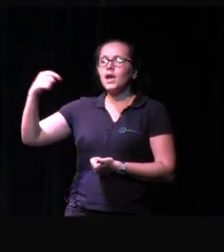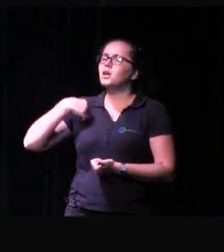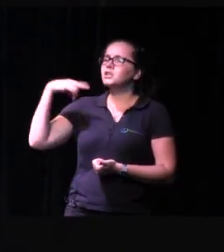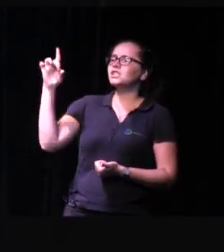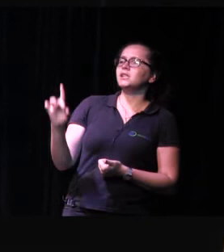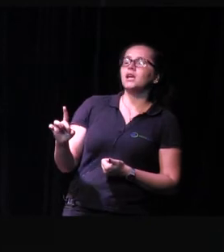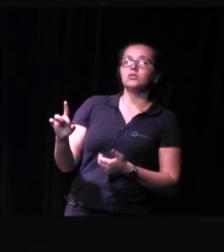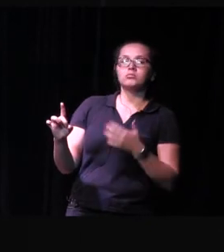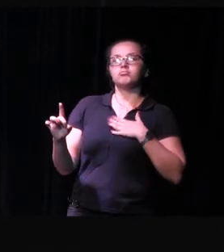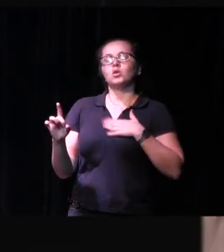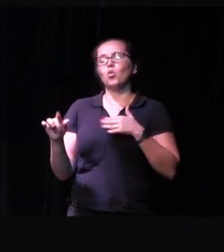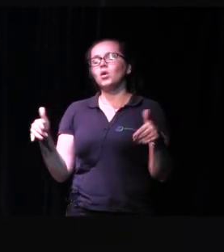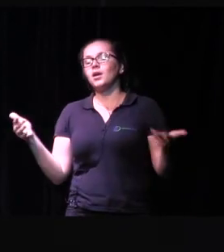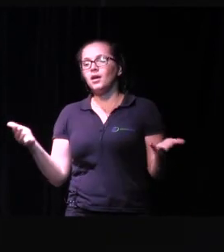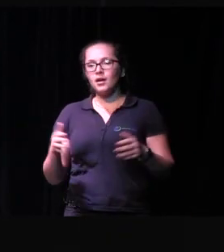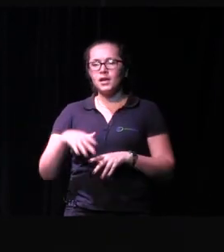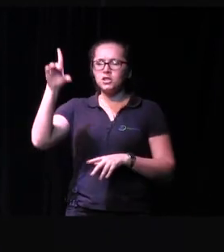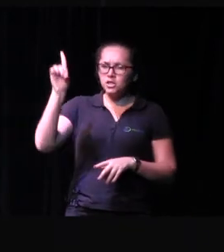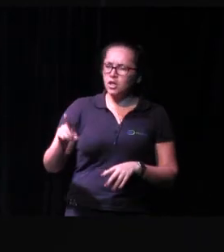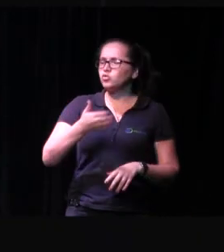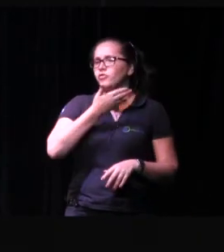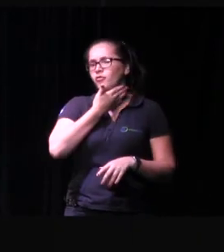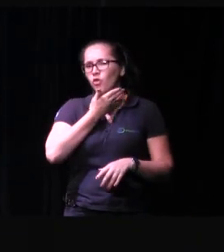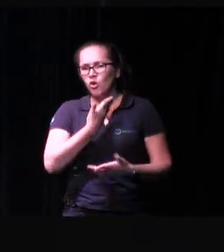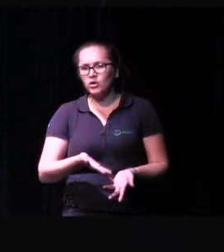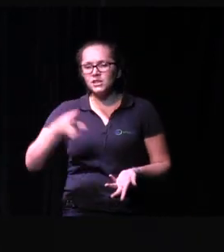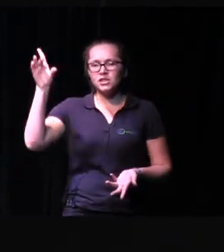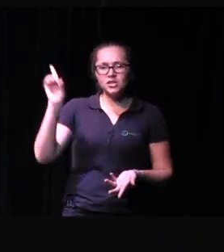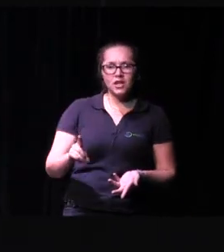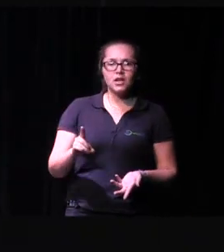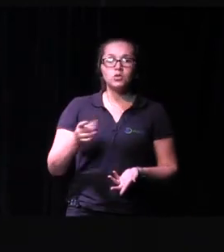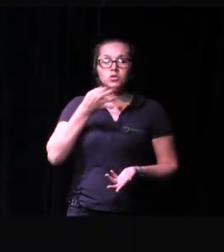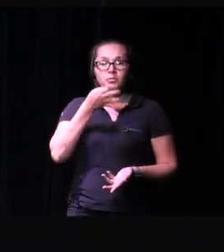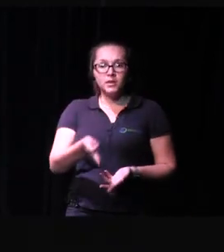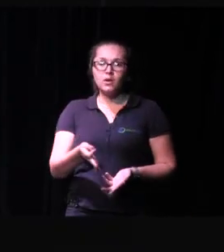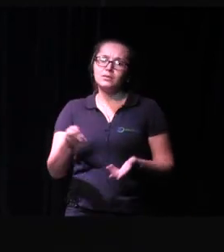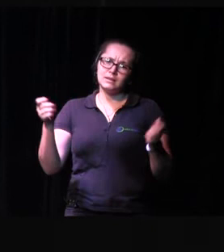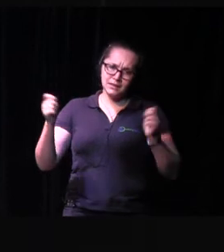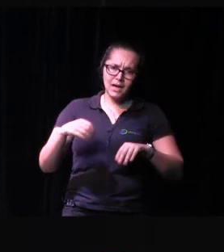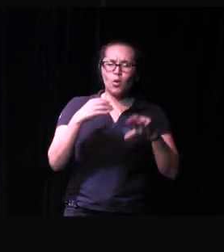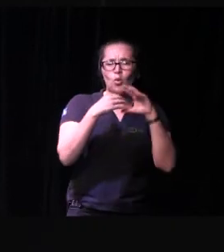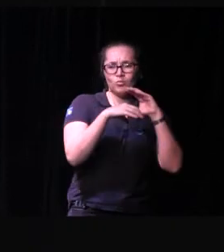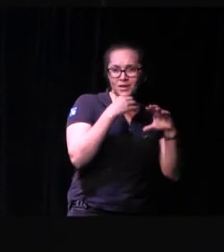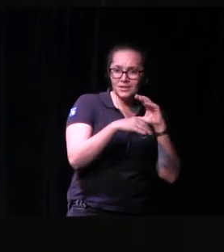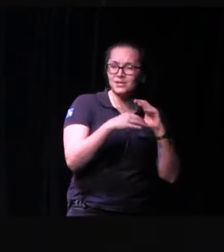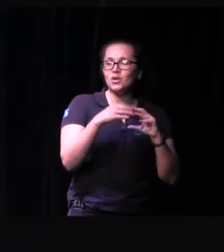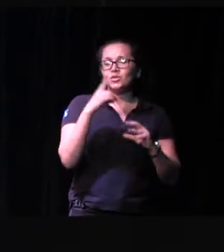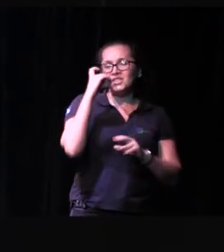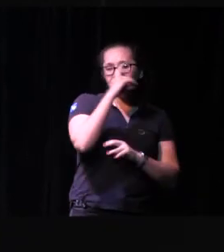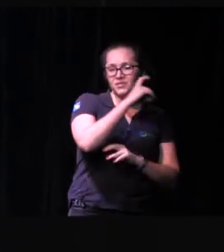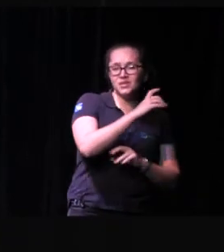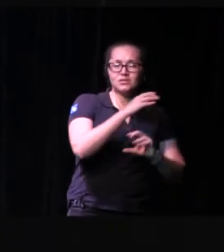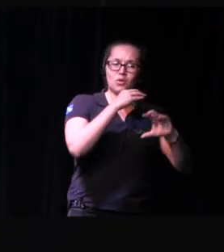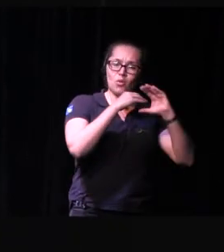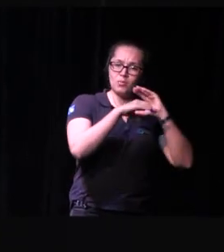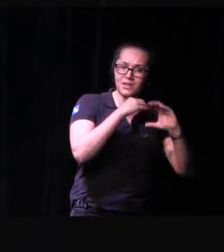o que é esse direito republicano, o que é esse direito de voz e de opinião e quais são os canais, ainda que precários, ainda que